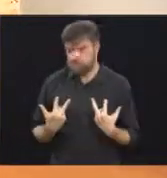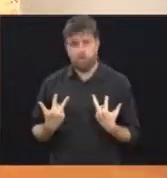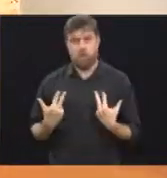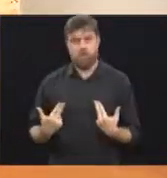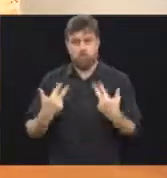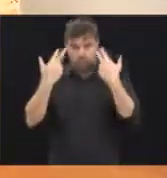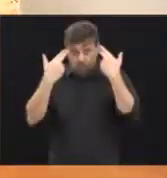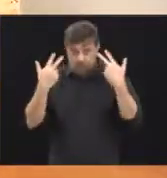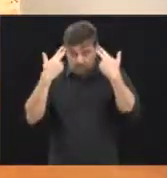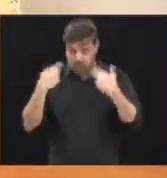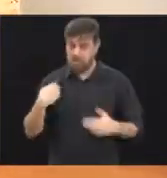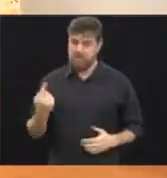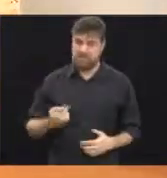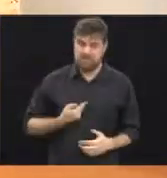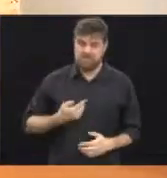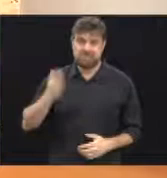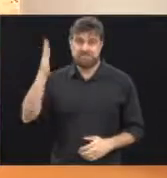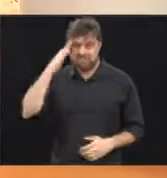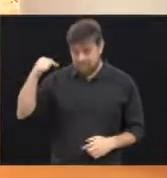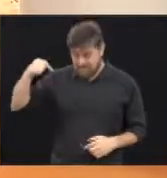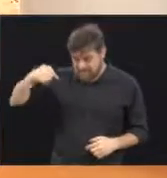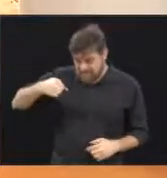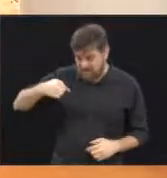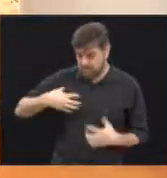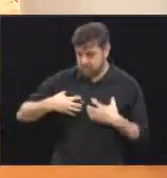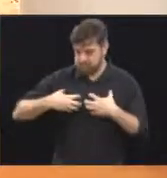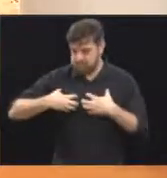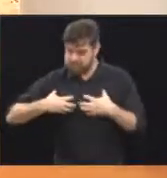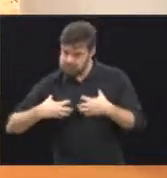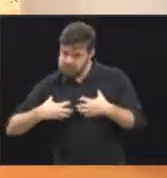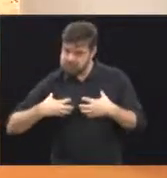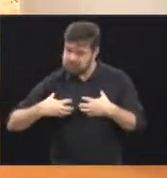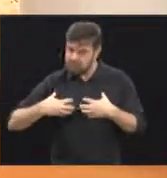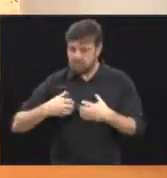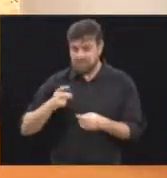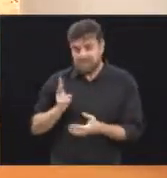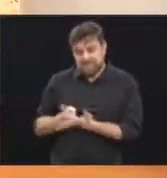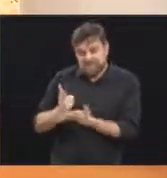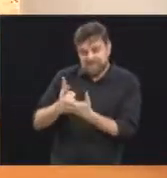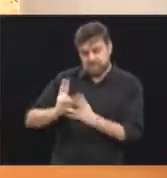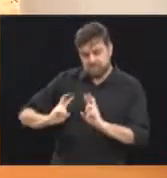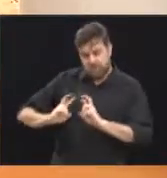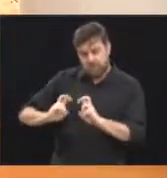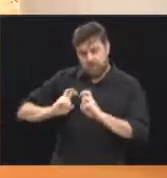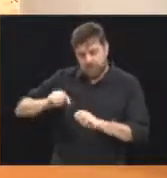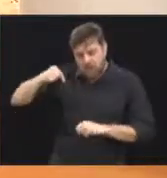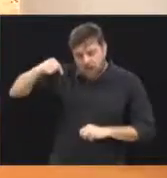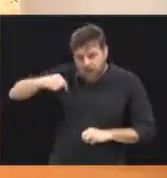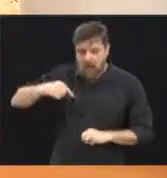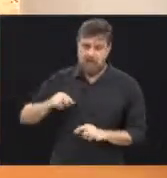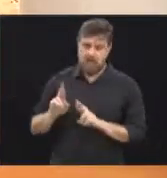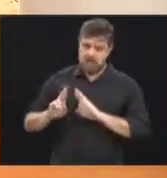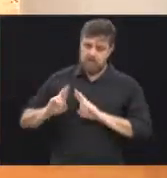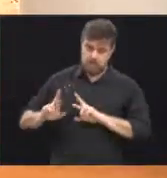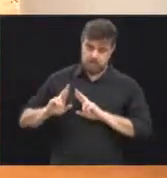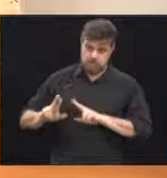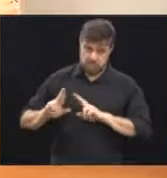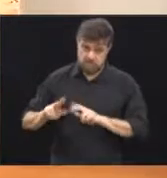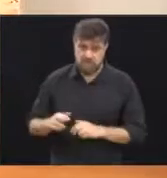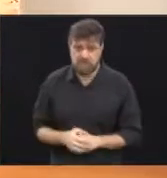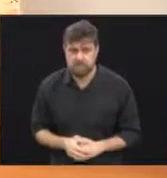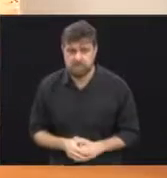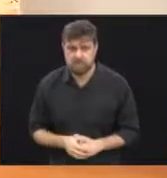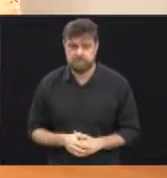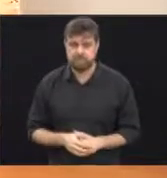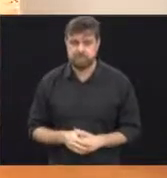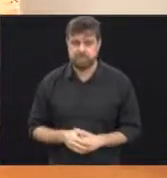mas a mama que foi operada, que teve uma mastectomia, uma cirurgia mais avançada,